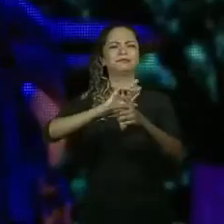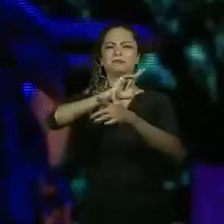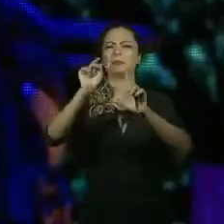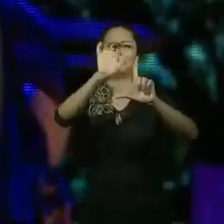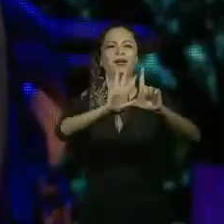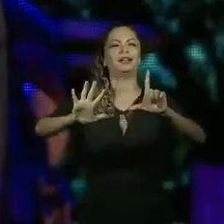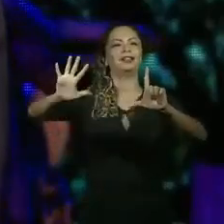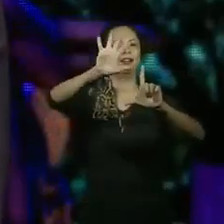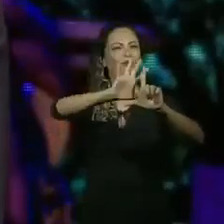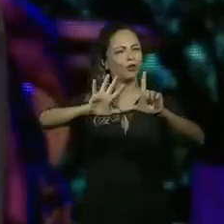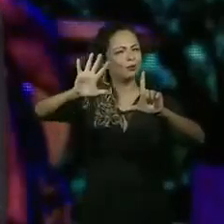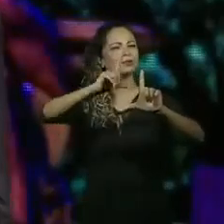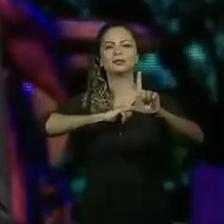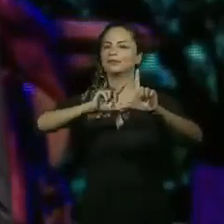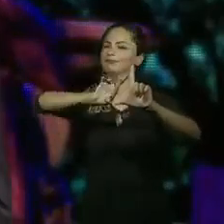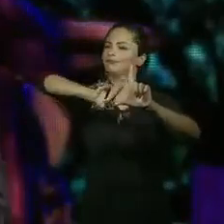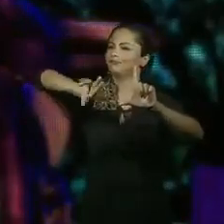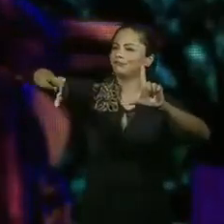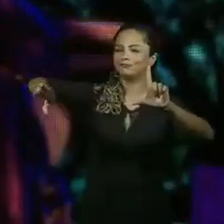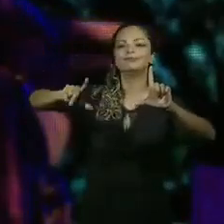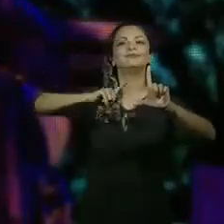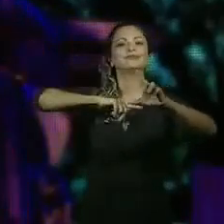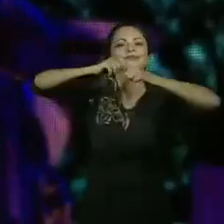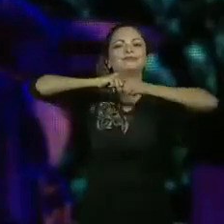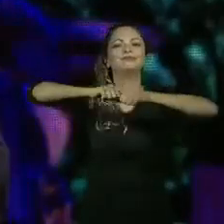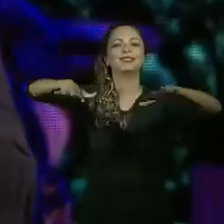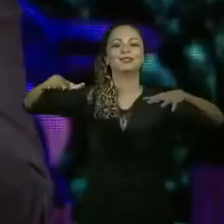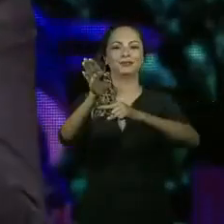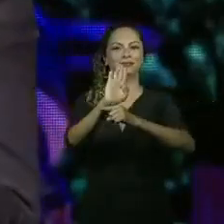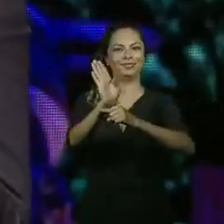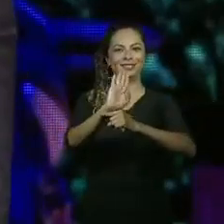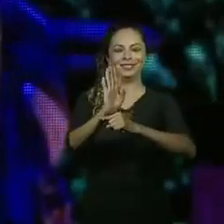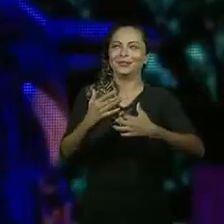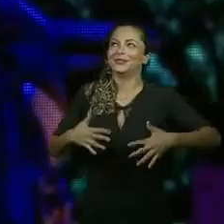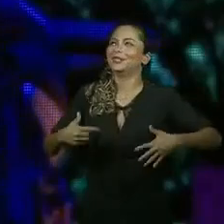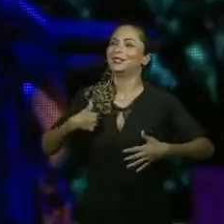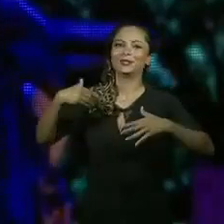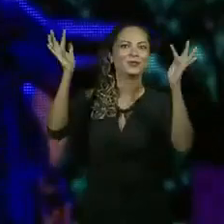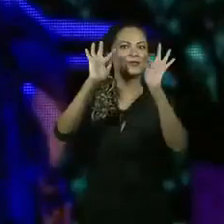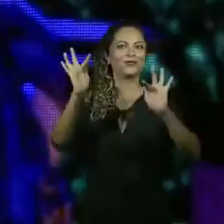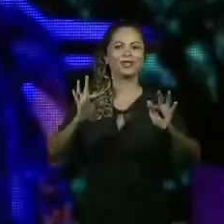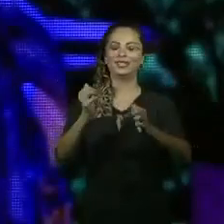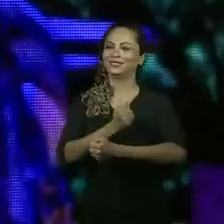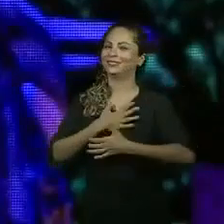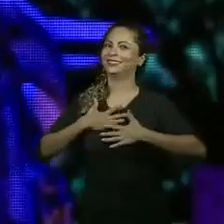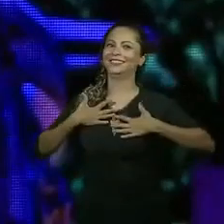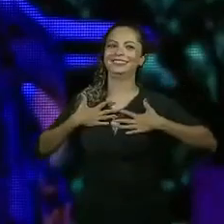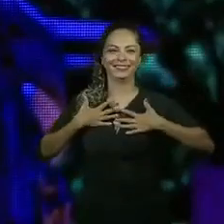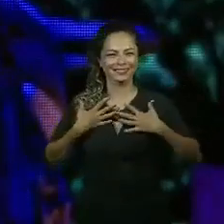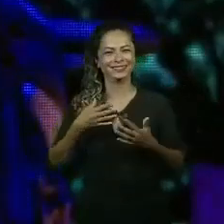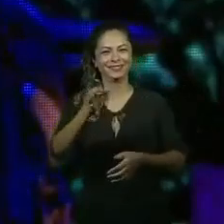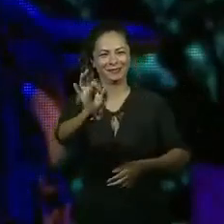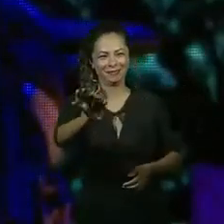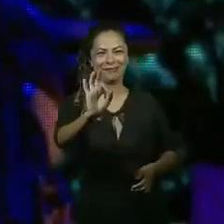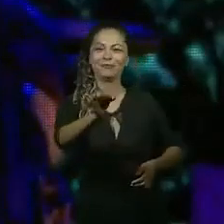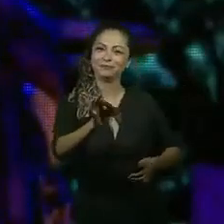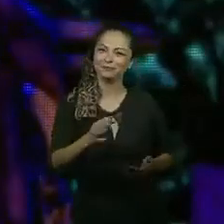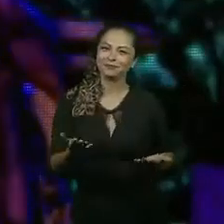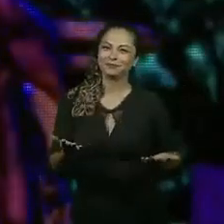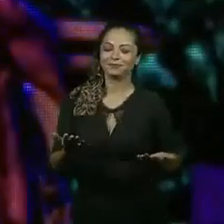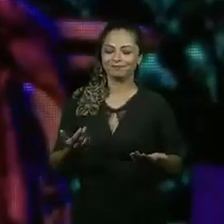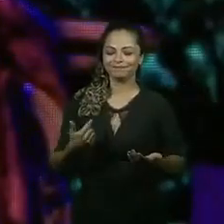cara? Eu já estou começando, Oh. não, né? É isso Então, feliz demais. E eu vou falar